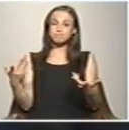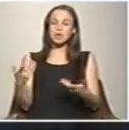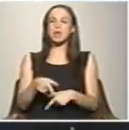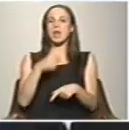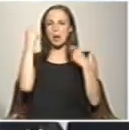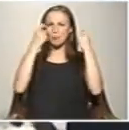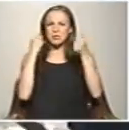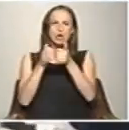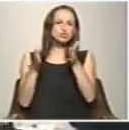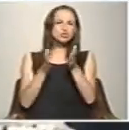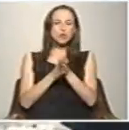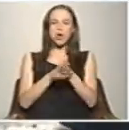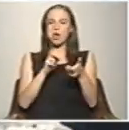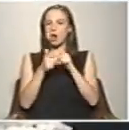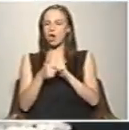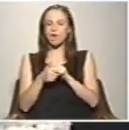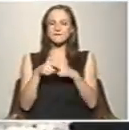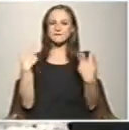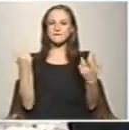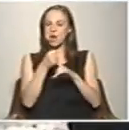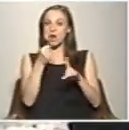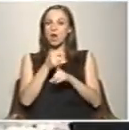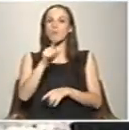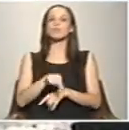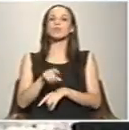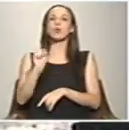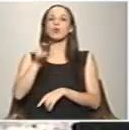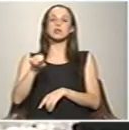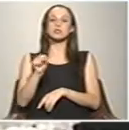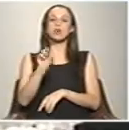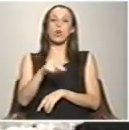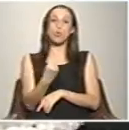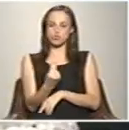pensar em todos estes dilemas e desafios que a Organização das Nações Unidas